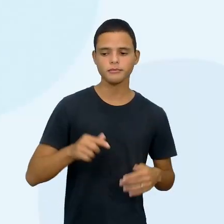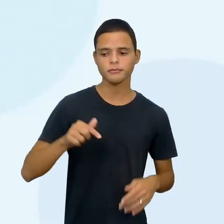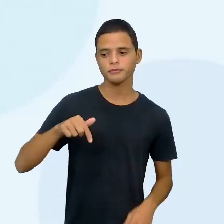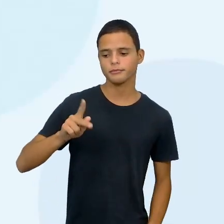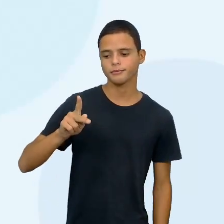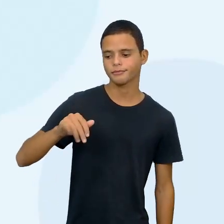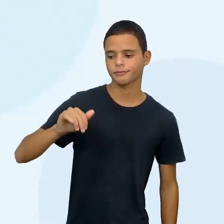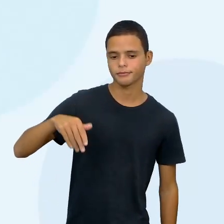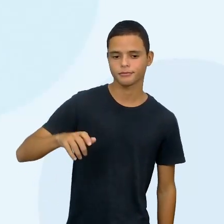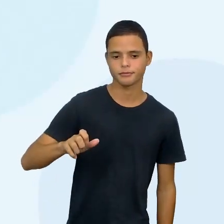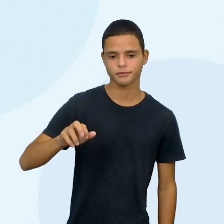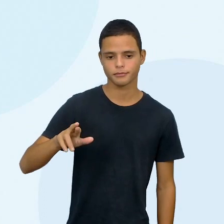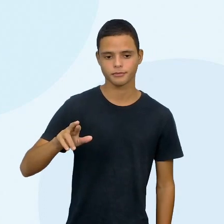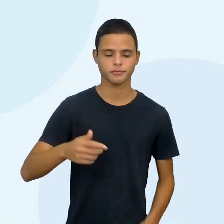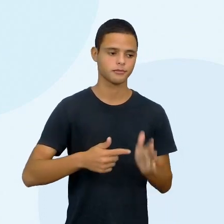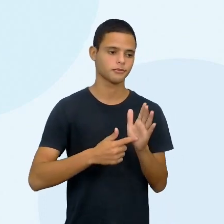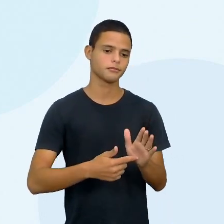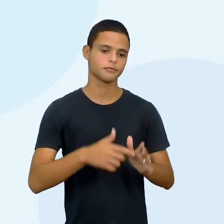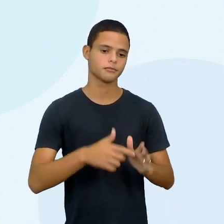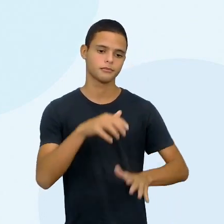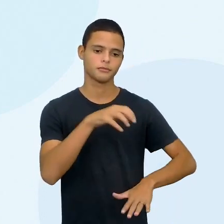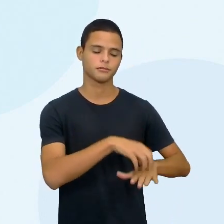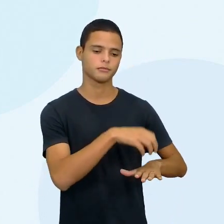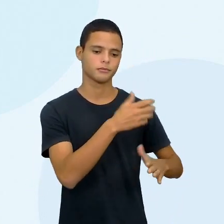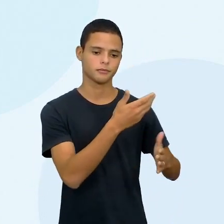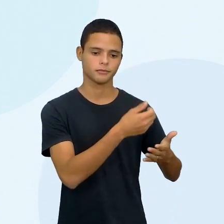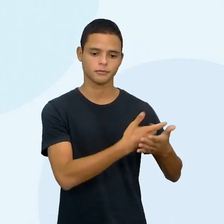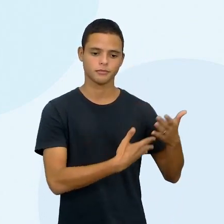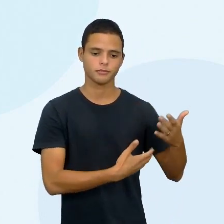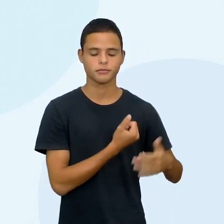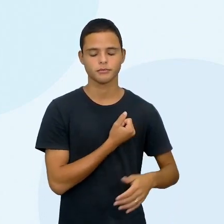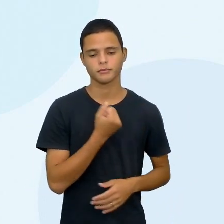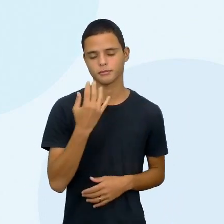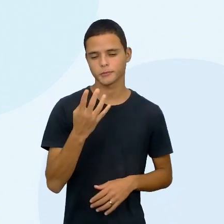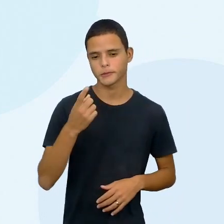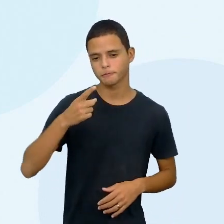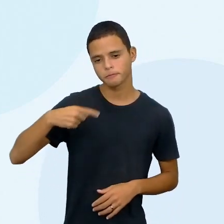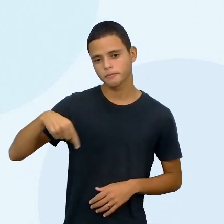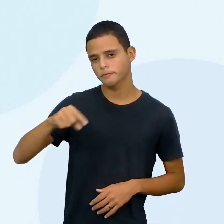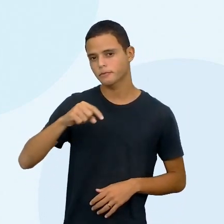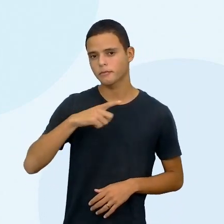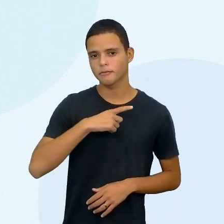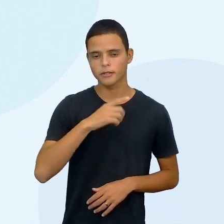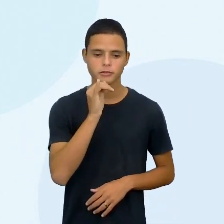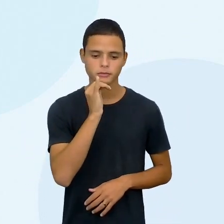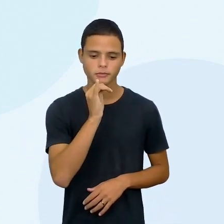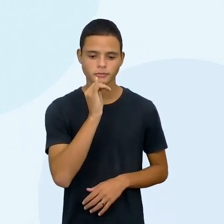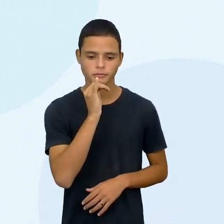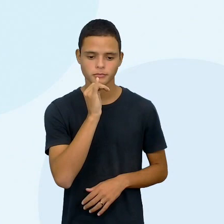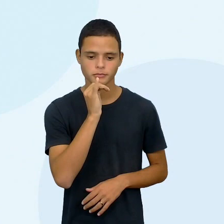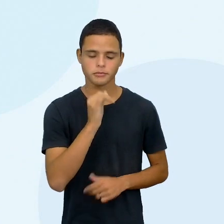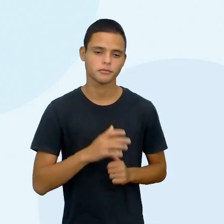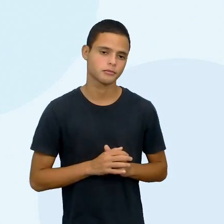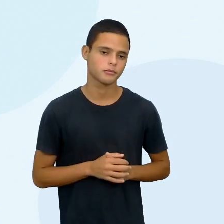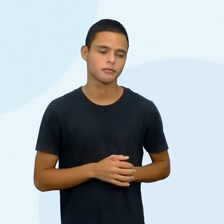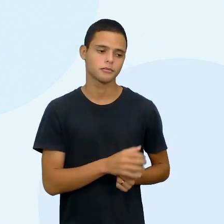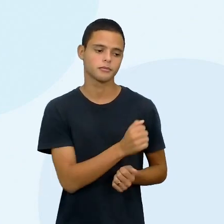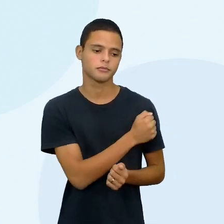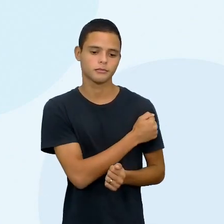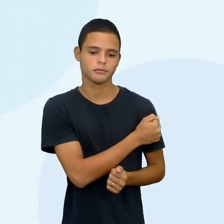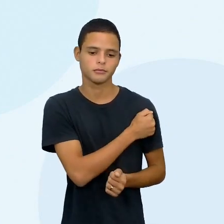apresentar para você o componente 4. Então, esse componente aqui, nessa atividade, a gente, por exemplo, o